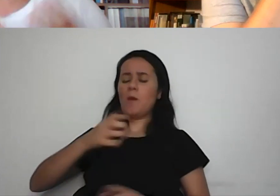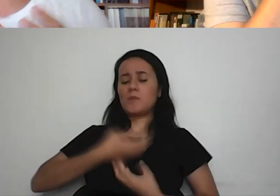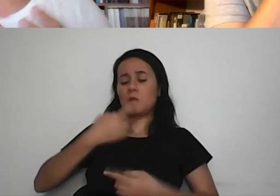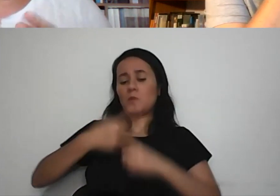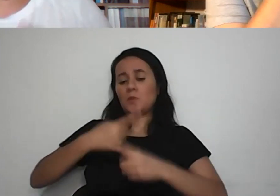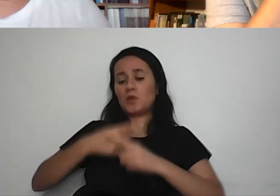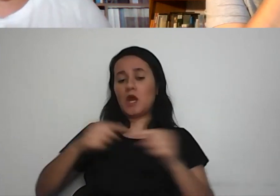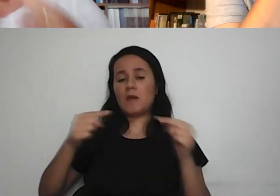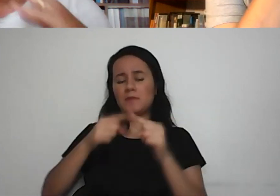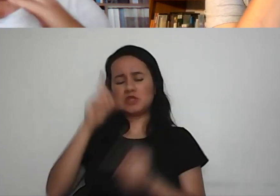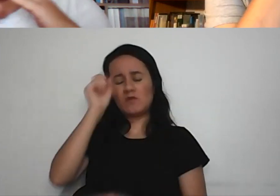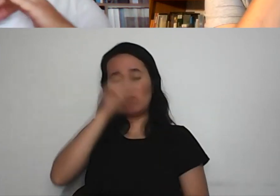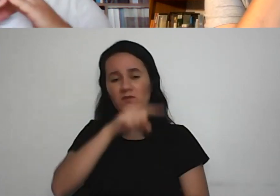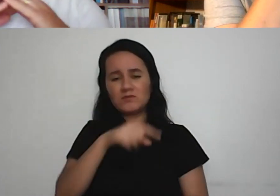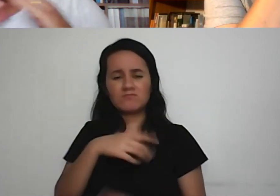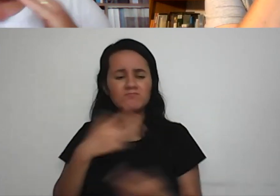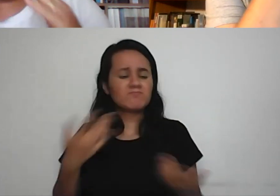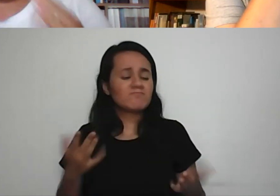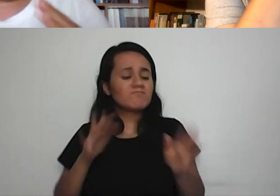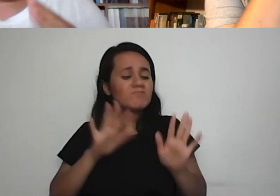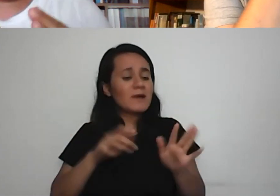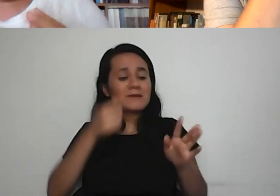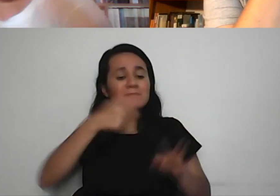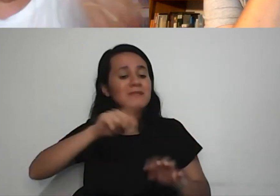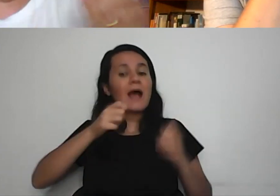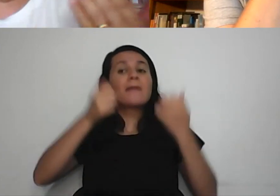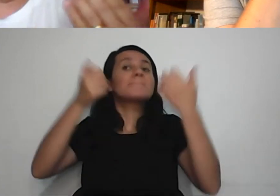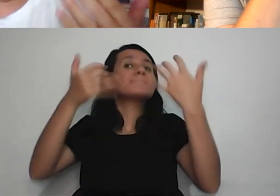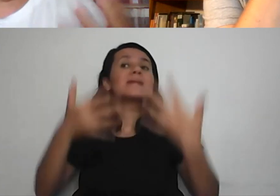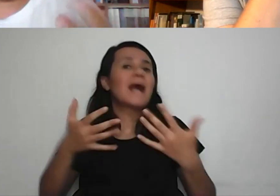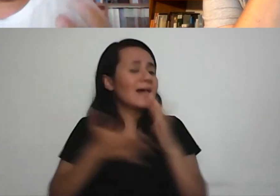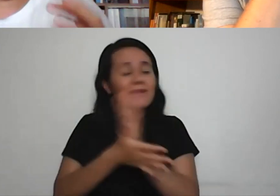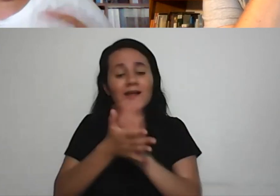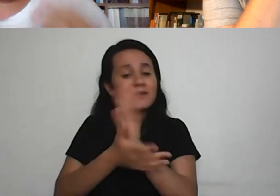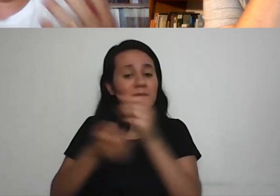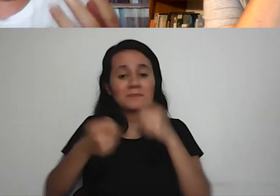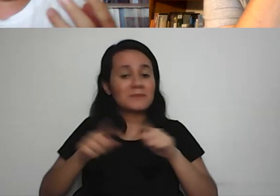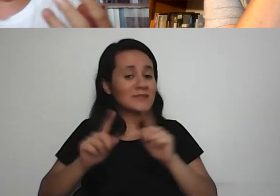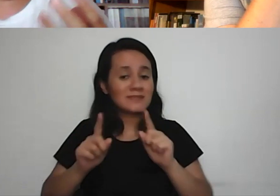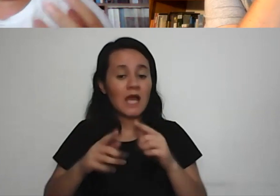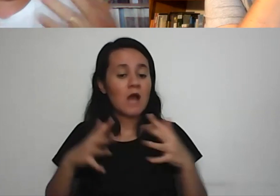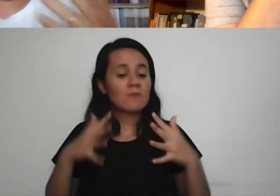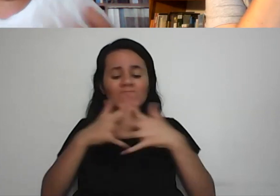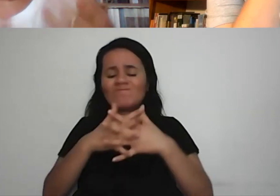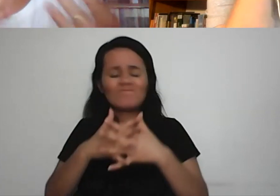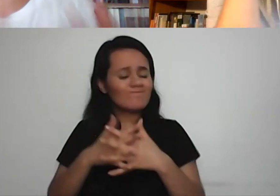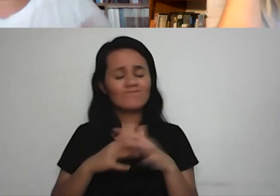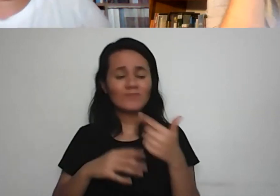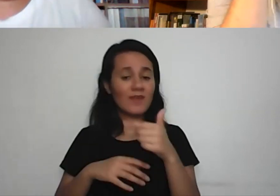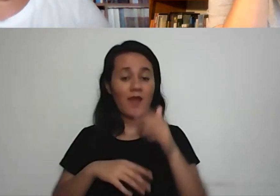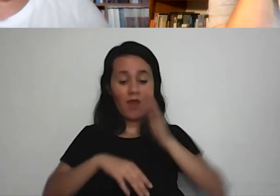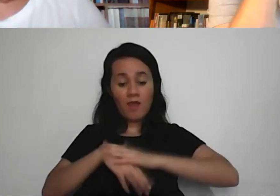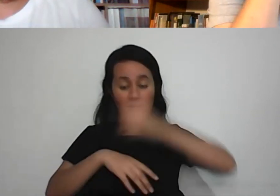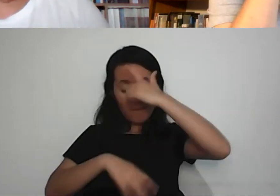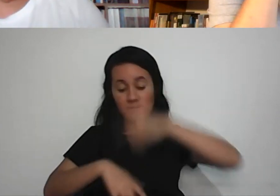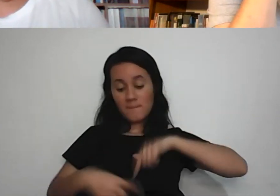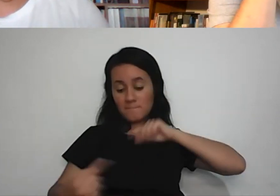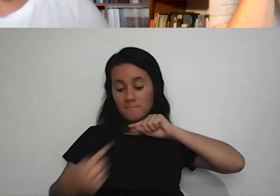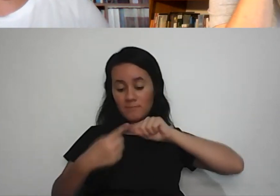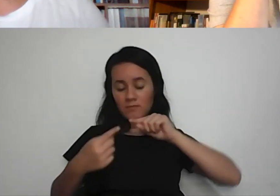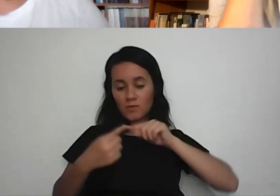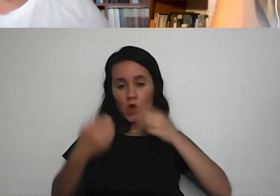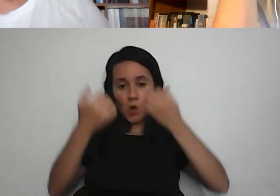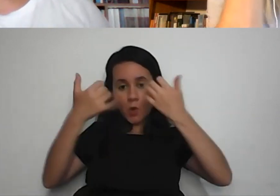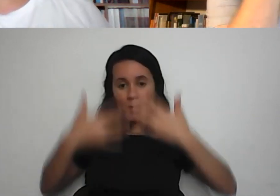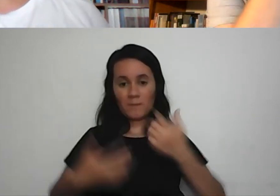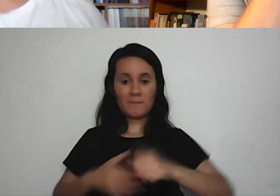poesia é complicado. Eu falo, mas você não precisa explicar para ninguém. Não tem nada de complicado. É você com você mesmo primeiro. Né?